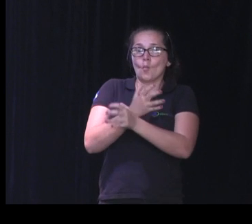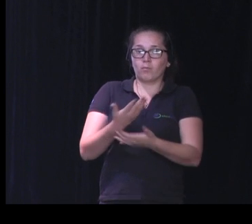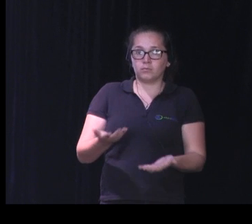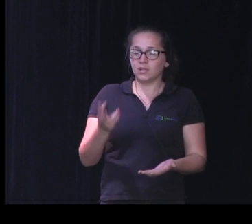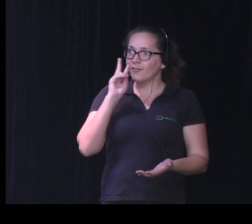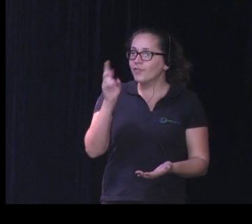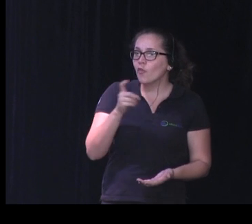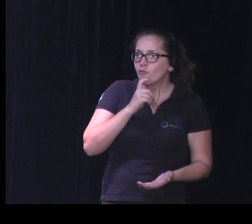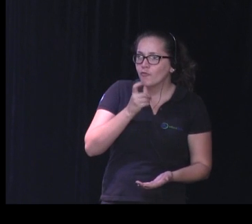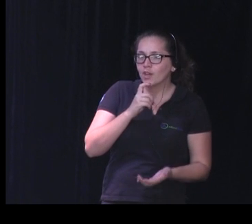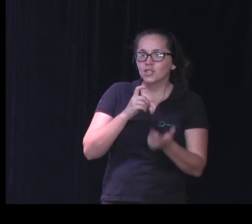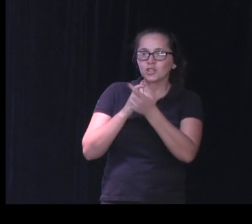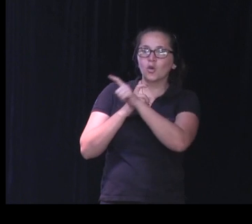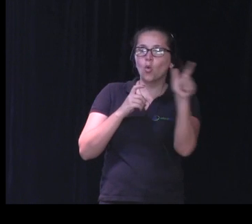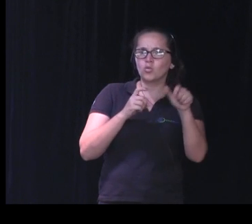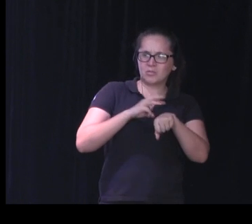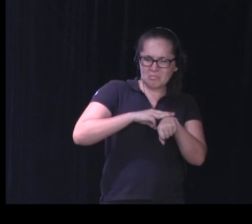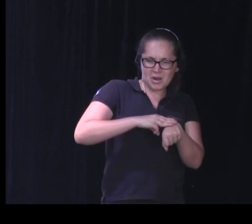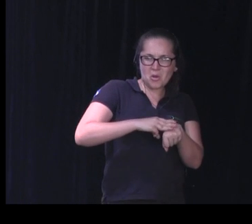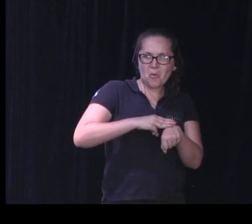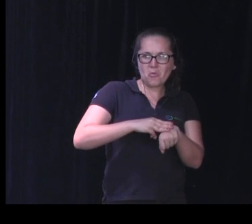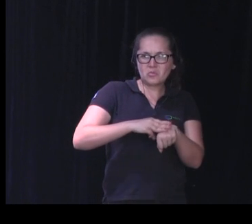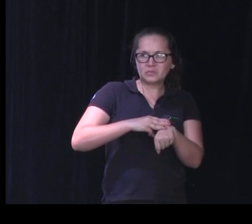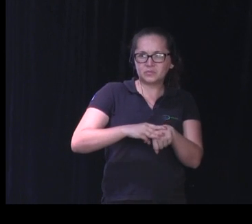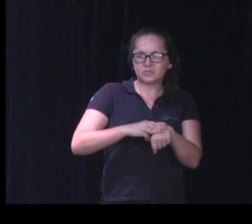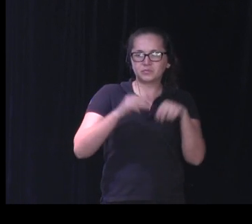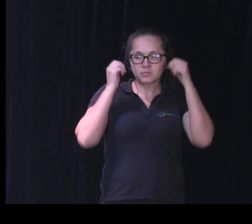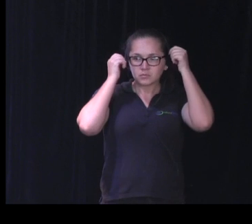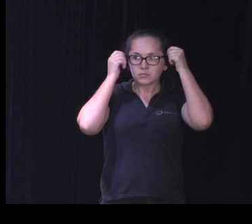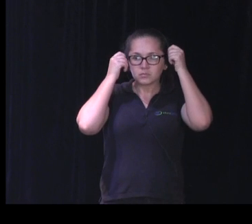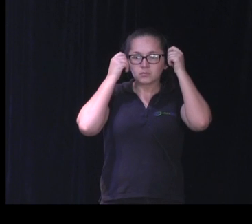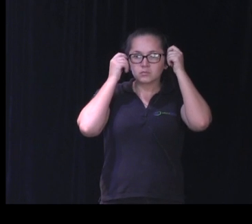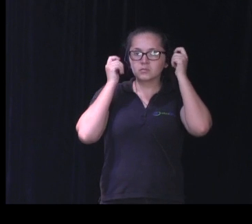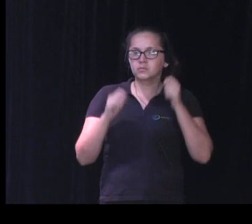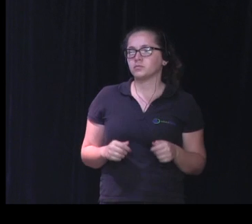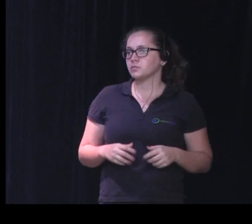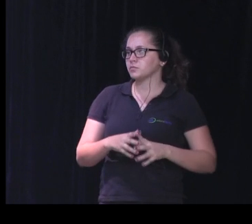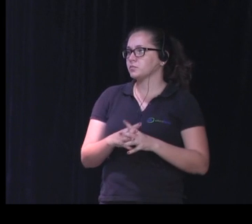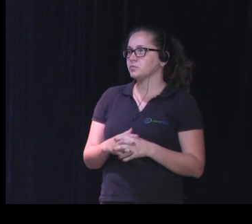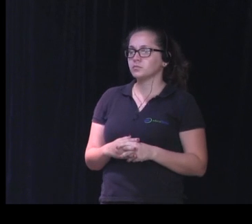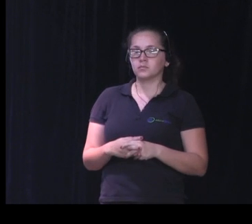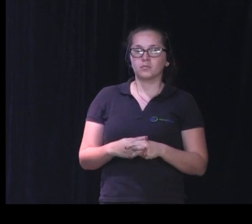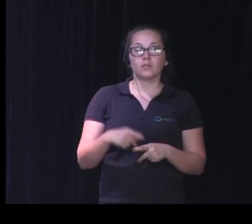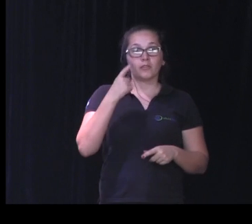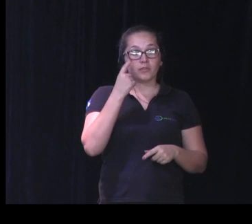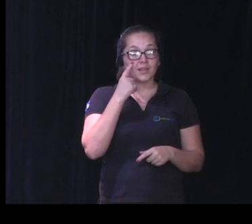que é um enorme deserto. Vem aí um verde e o outro marrom.